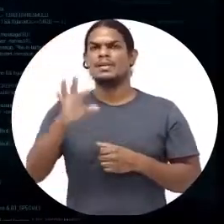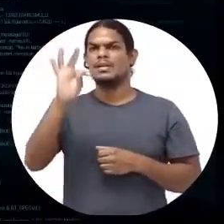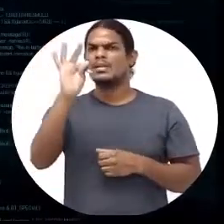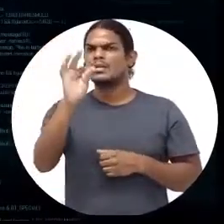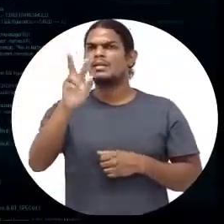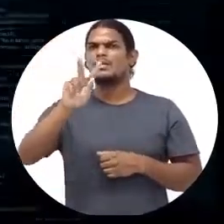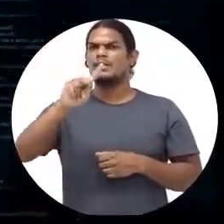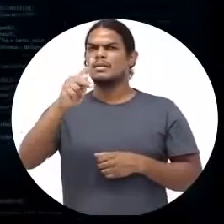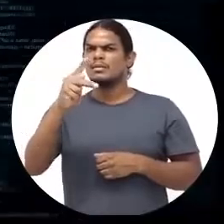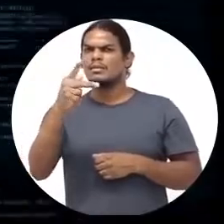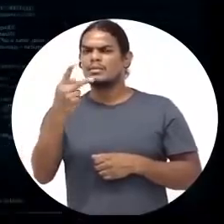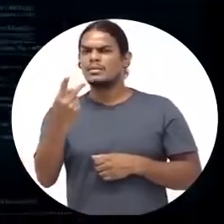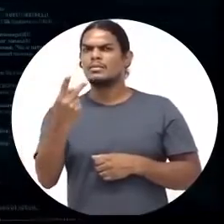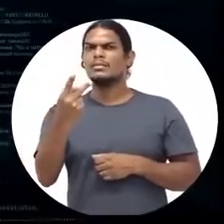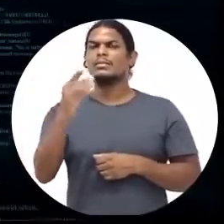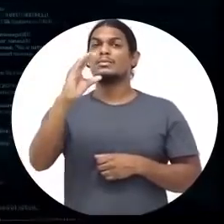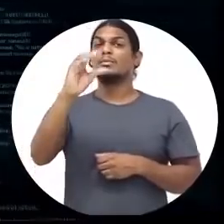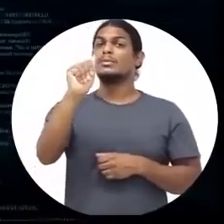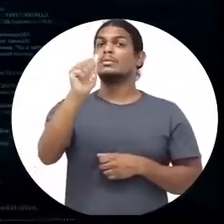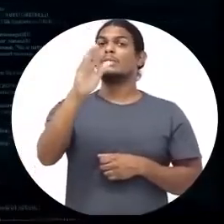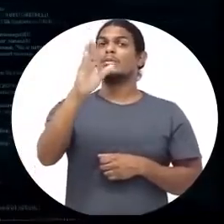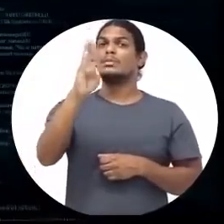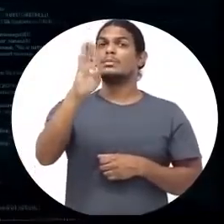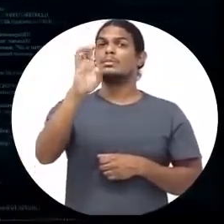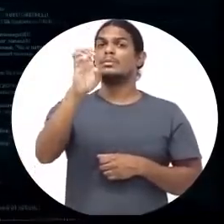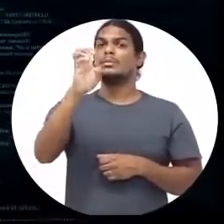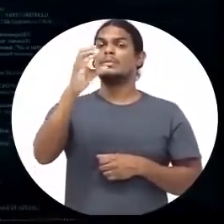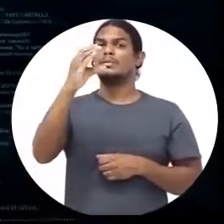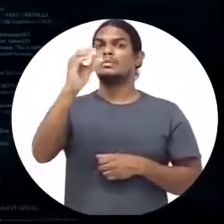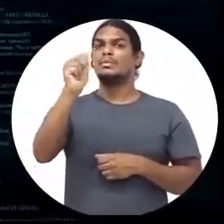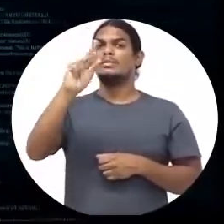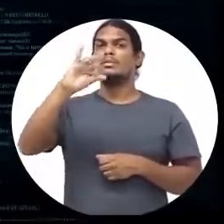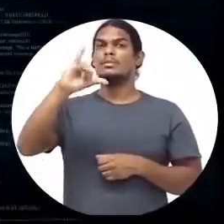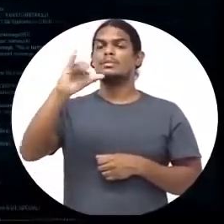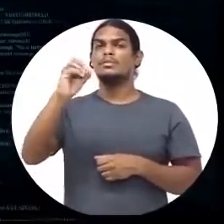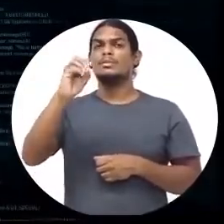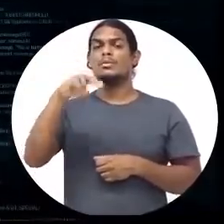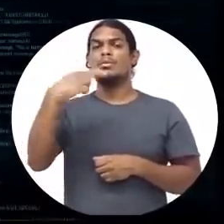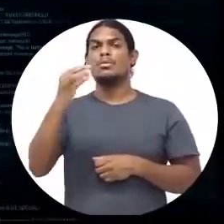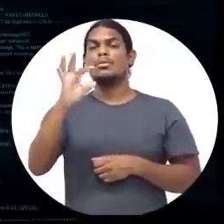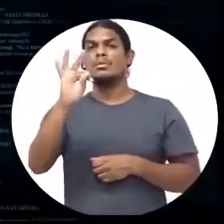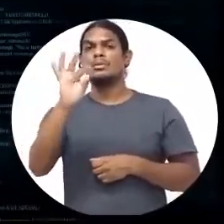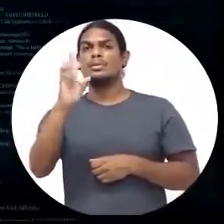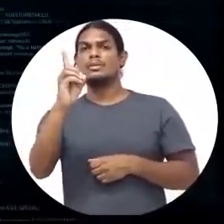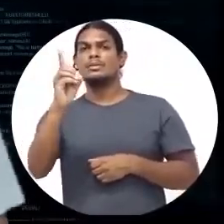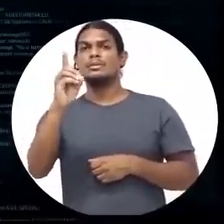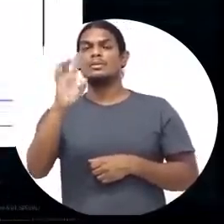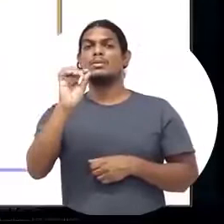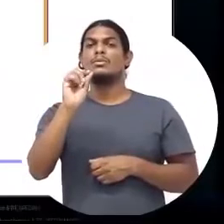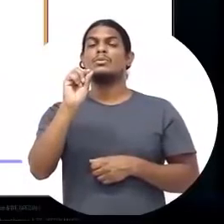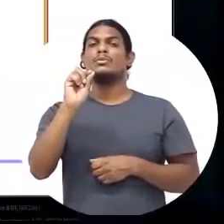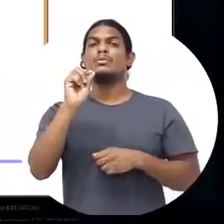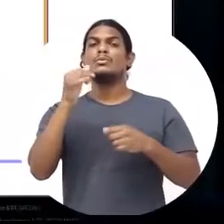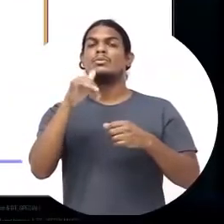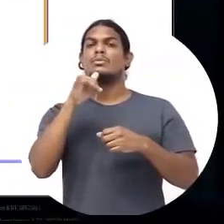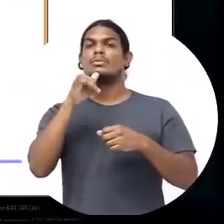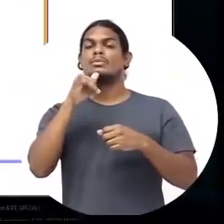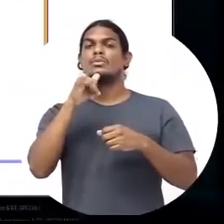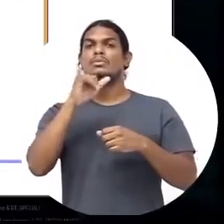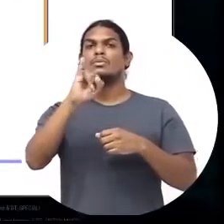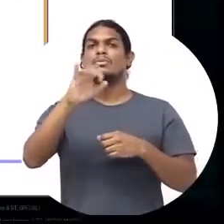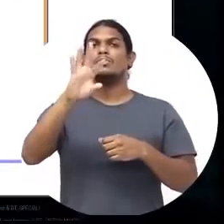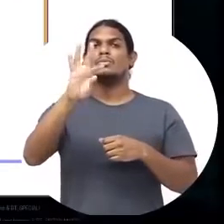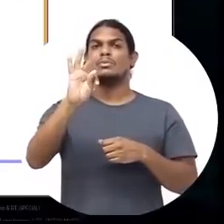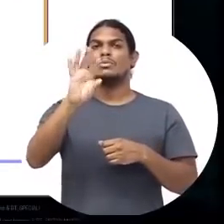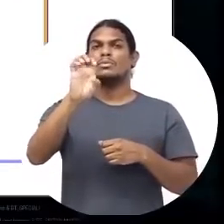TH, no caso de um cabeçalho, e TD, no caso de um item. Então, observe aí na